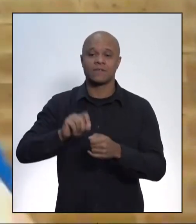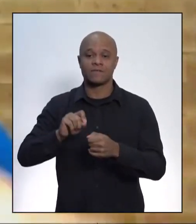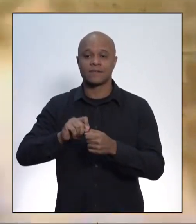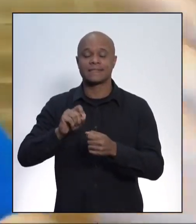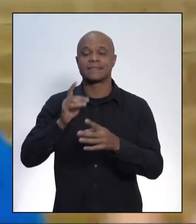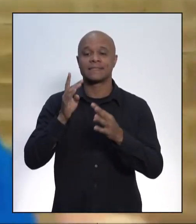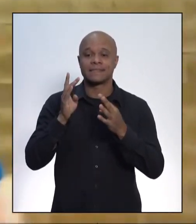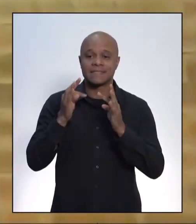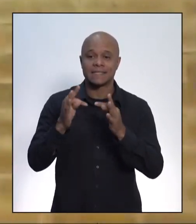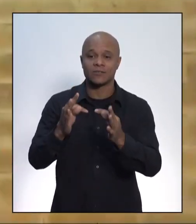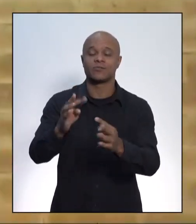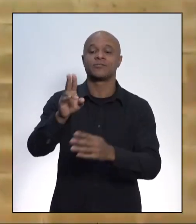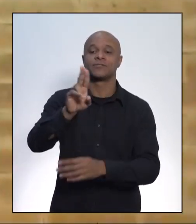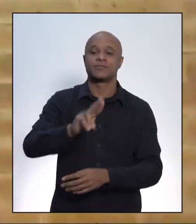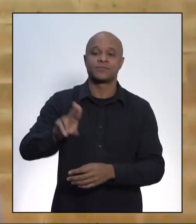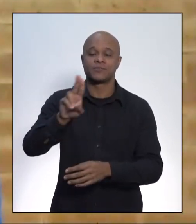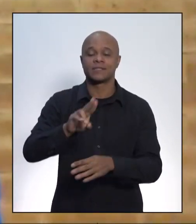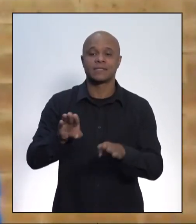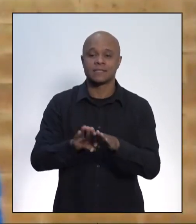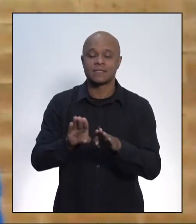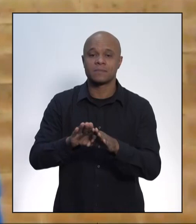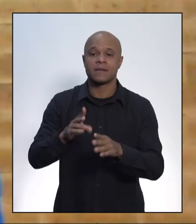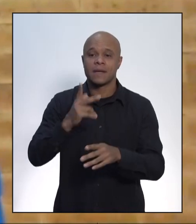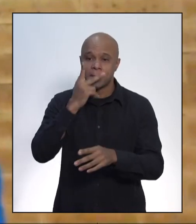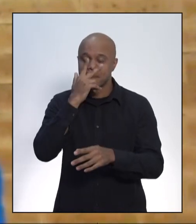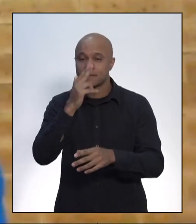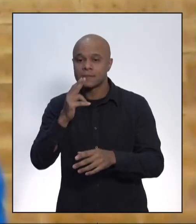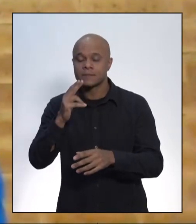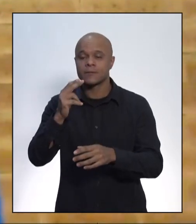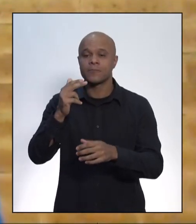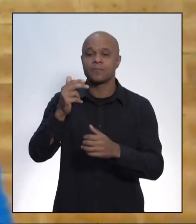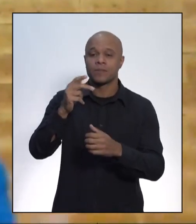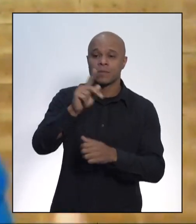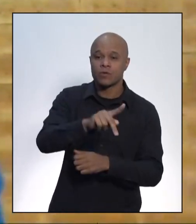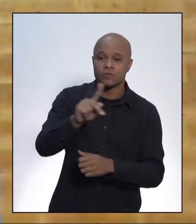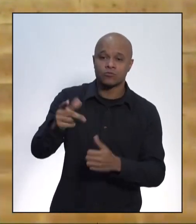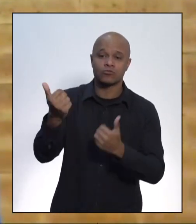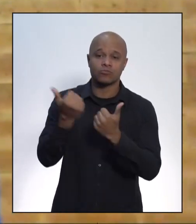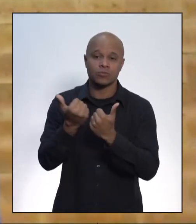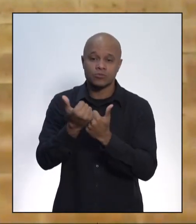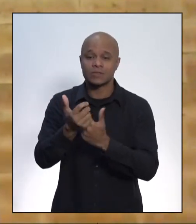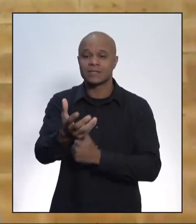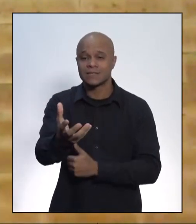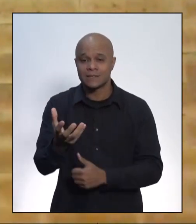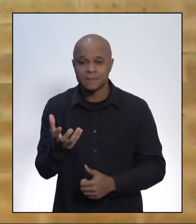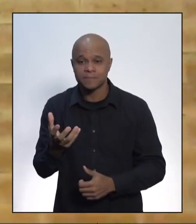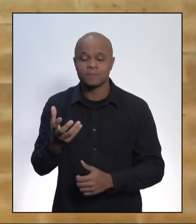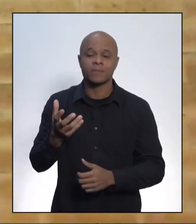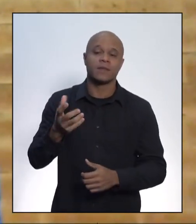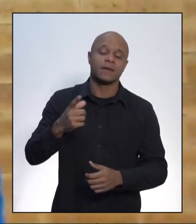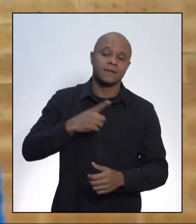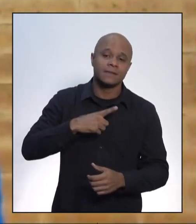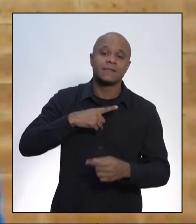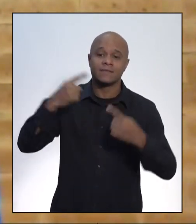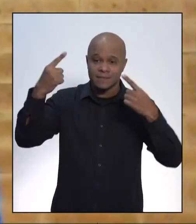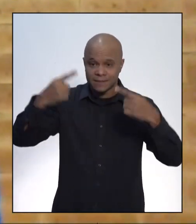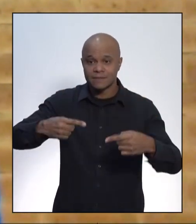tecnologia viria para substituir o professor. Então, eu tive que enfrentar tudo isso. Além disso,